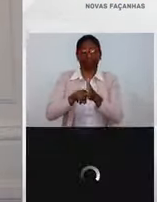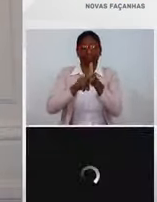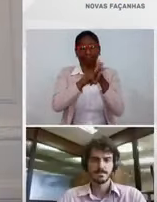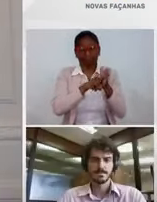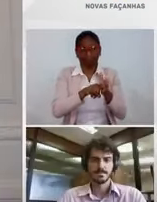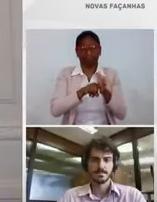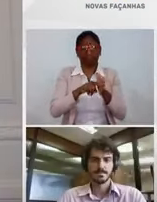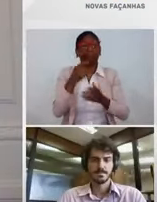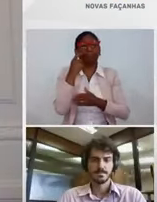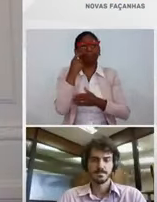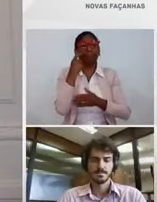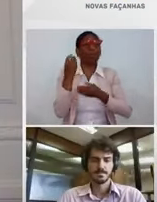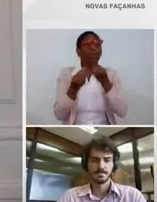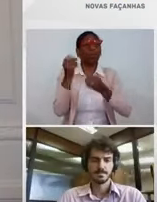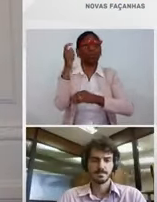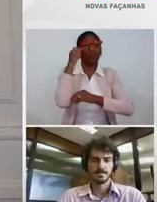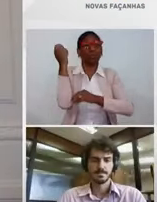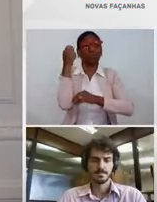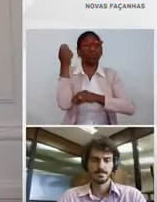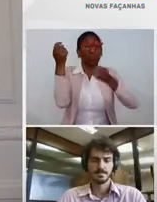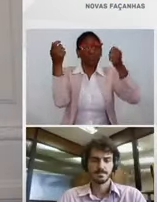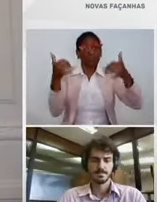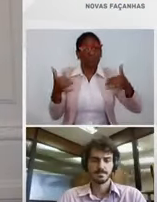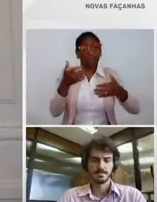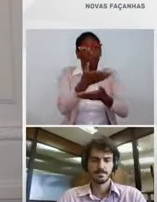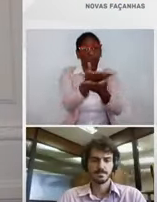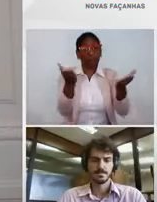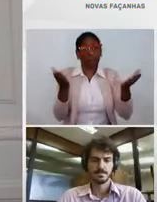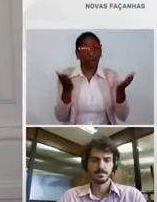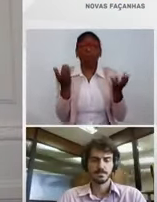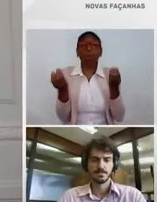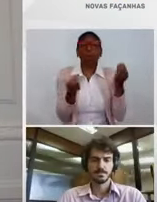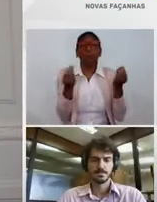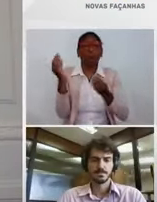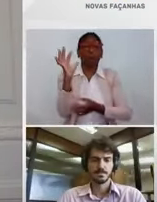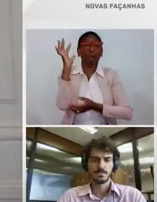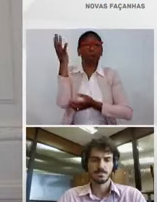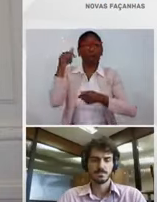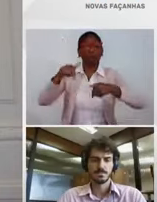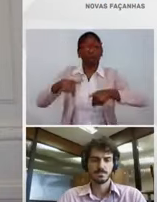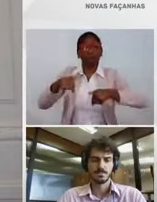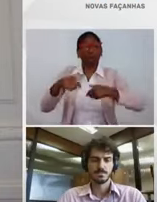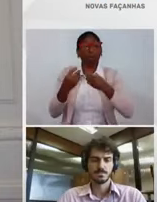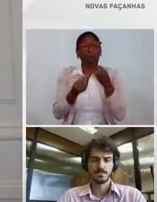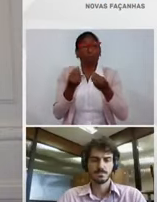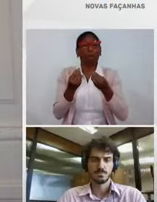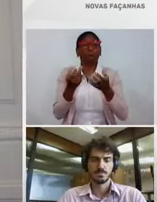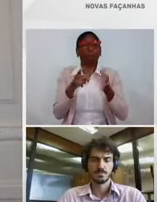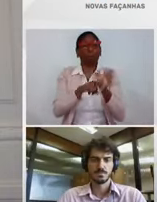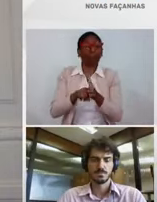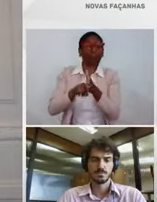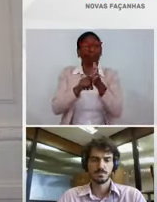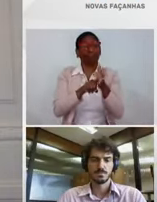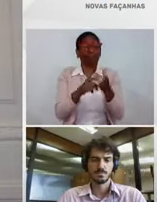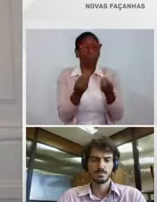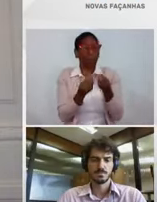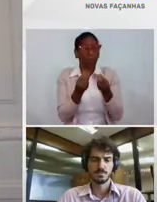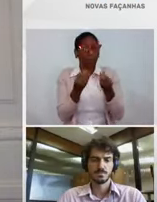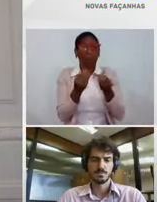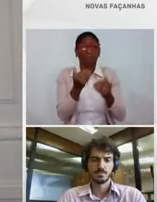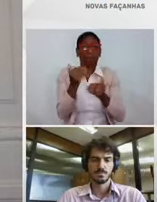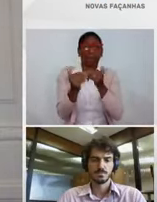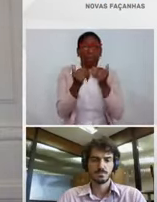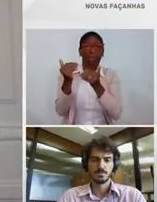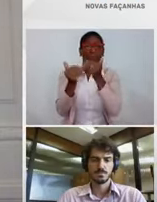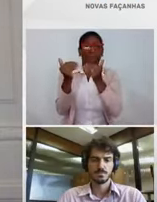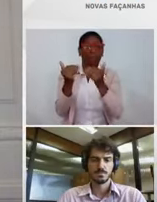esse atual cenário do Rio Grande do Sul, para dividir com todos vocês o que está acontecendo, quais são as circunstâncias, qual é a evolução